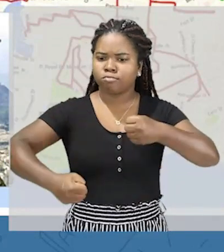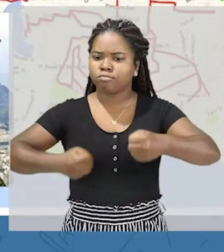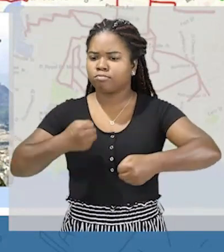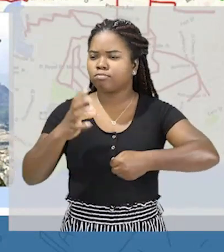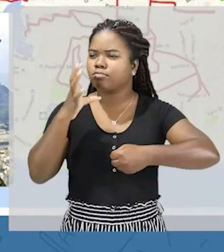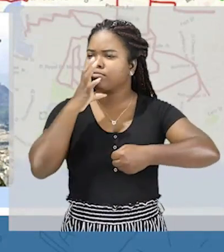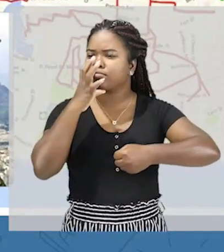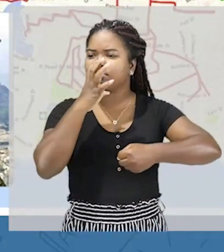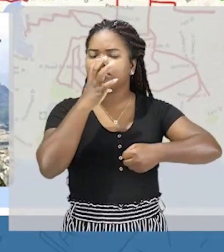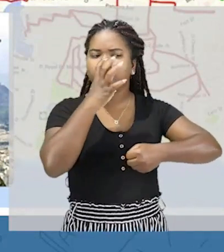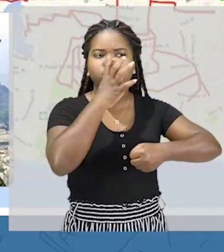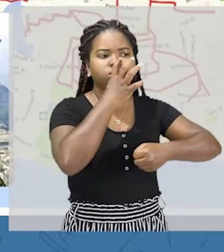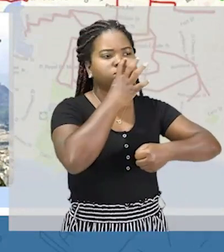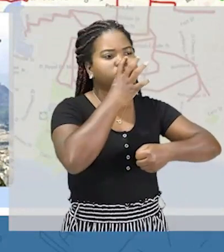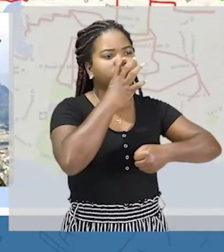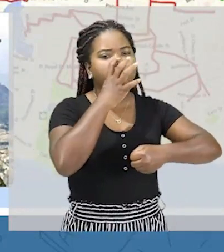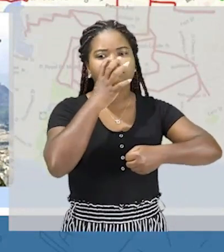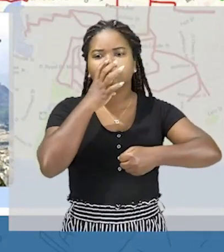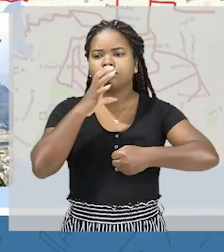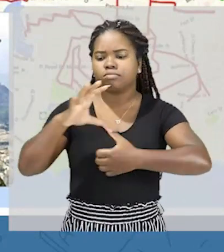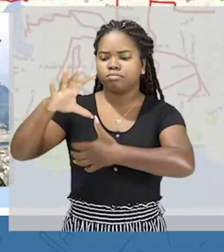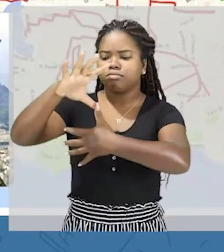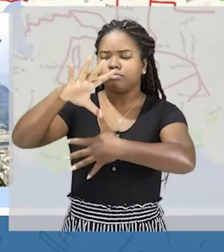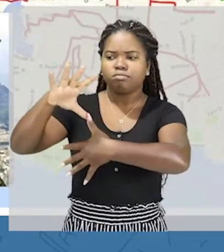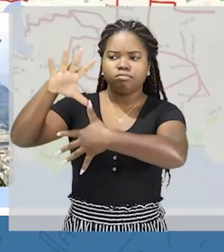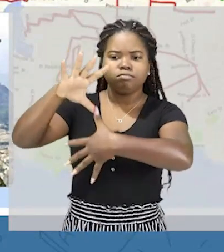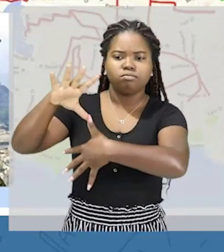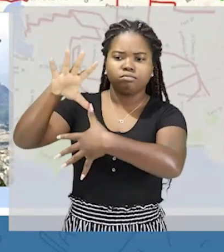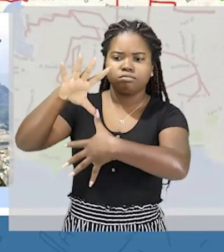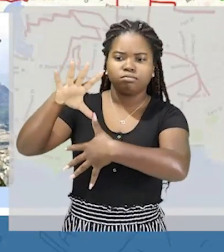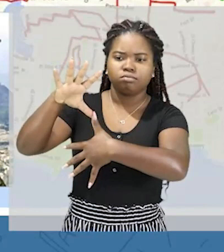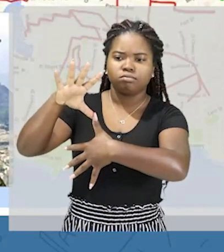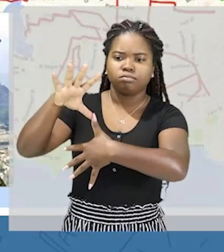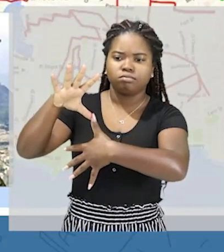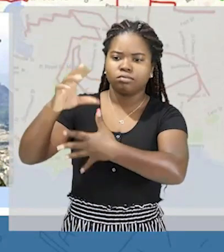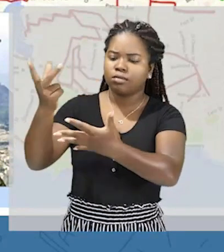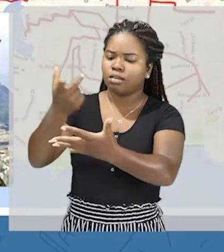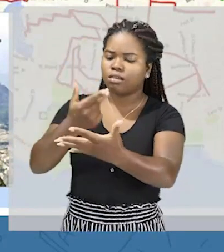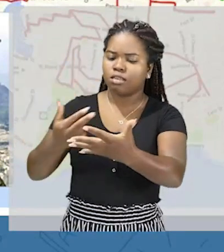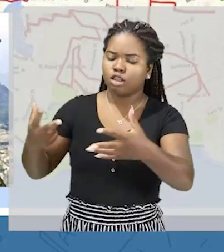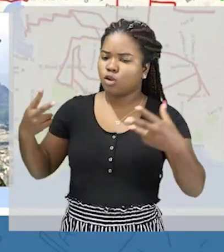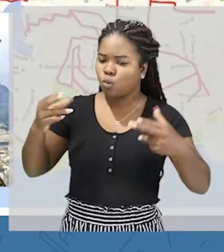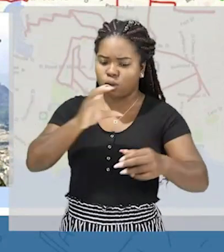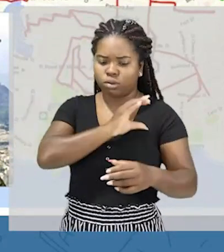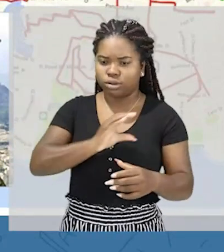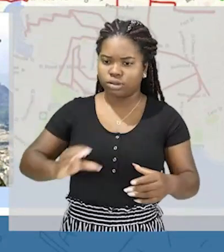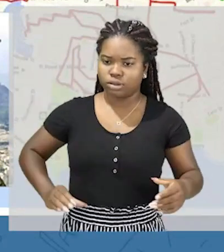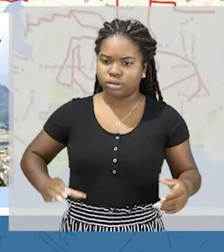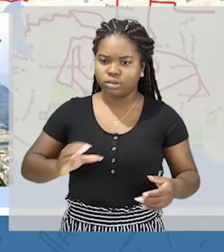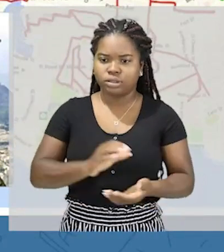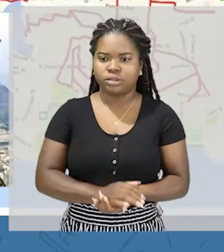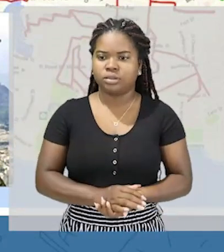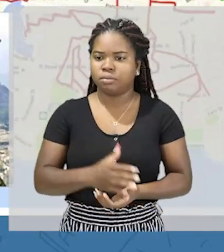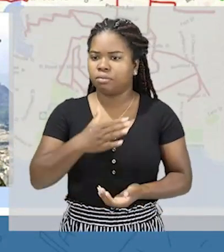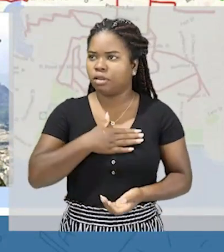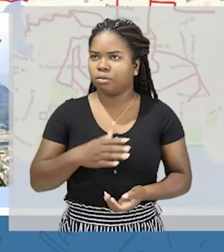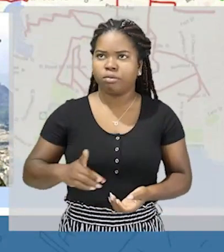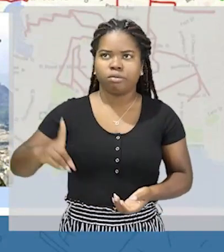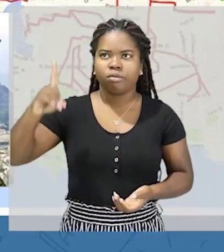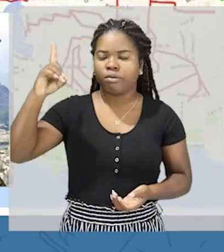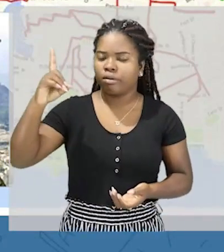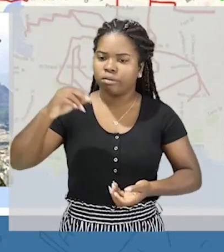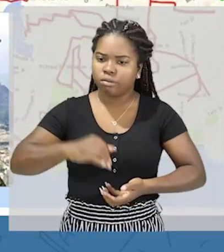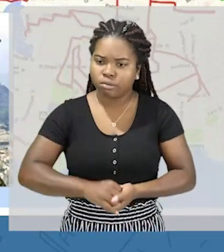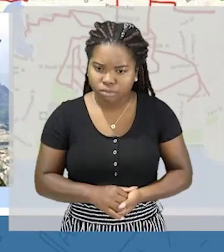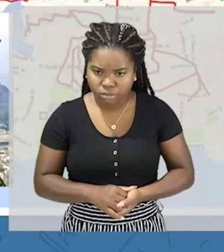de Janeiro, olhando pelo mapa de cima, o desenho do Cristo Redentor. Caraca, que viagem! Literalmente foi uma